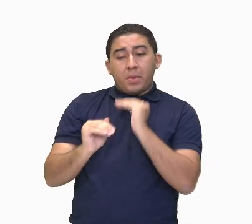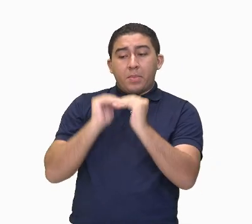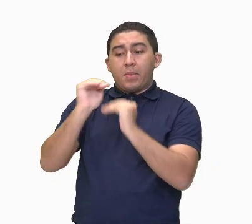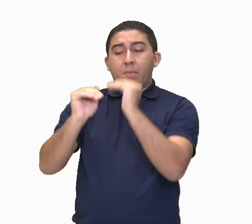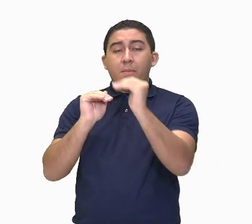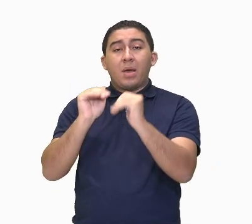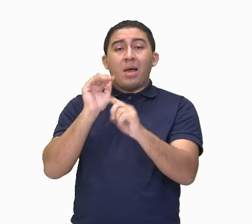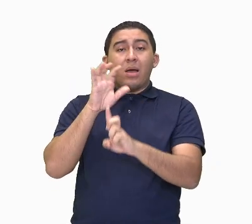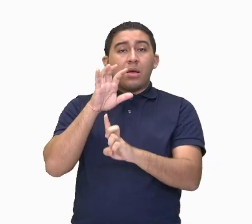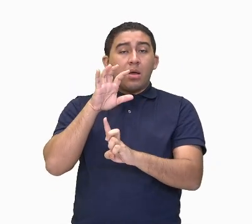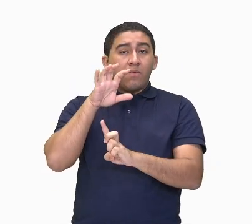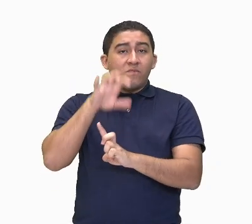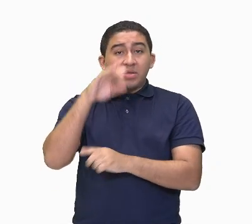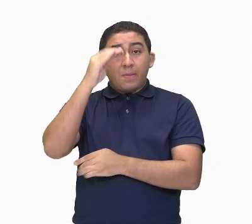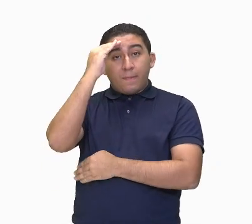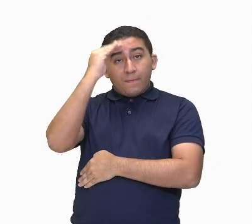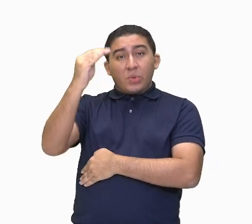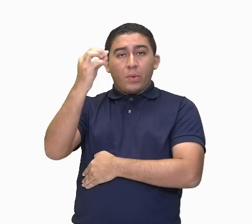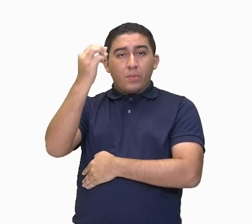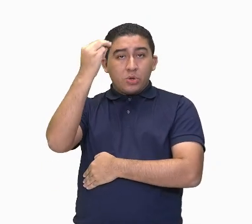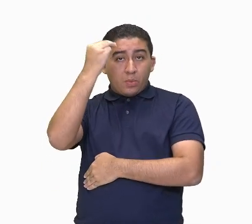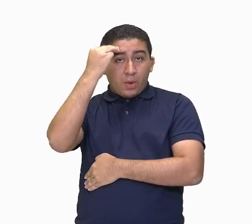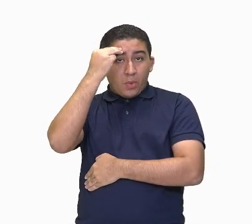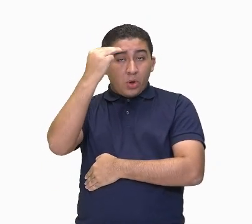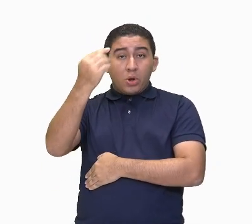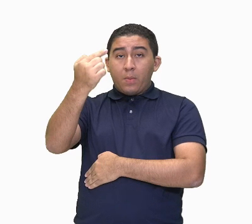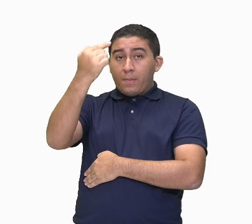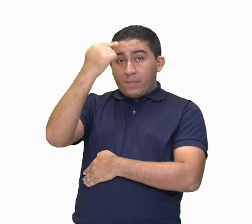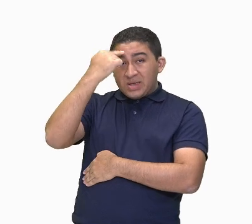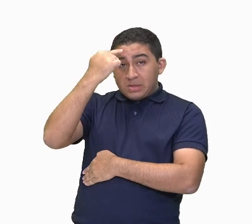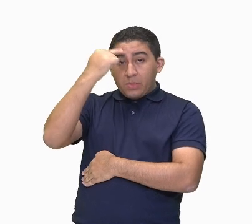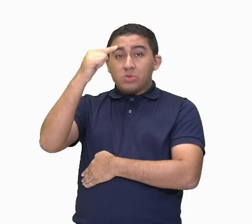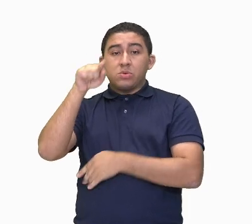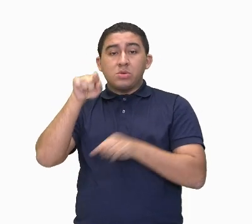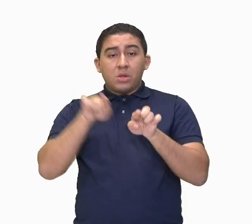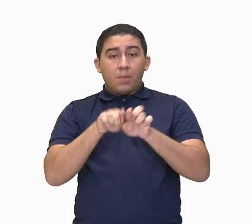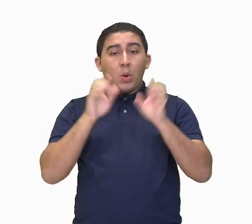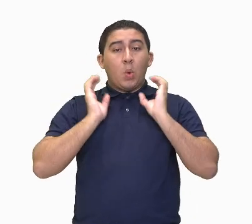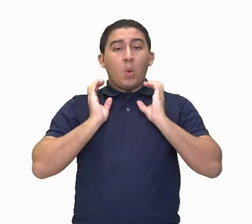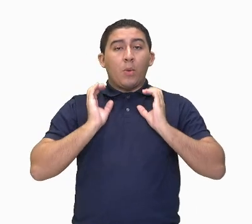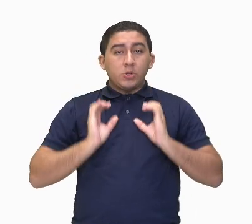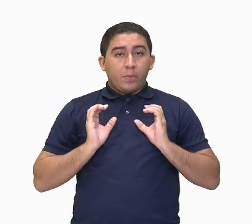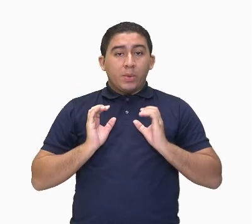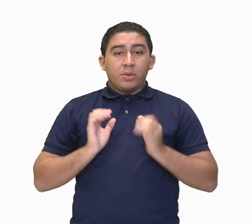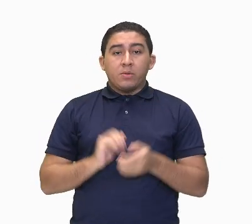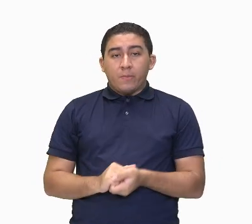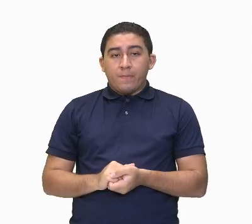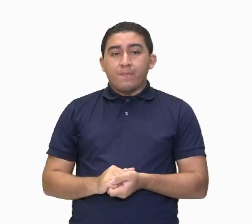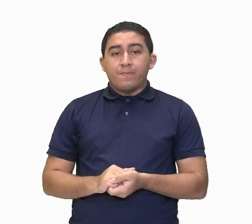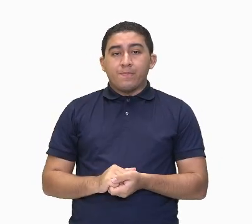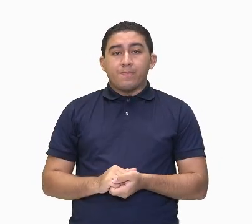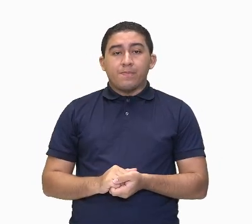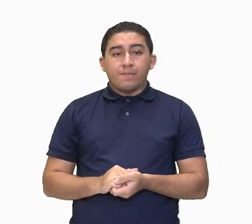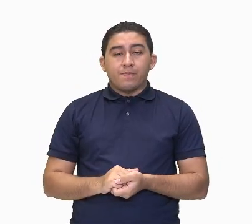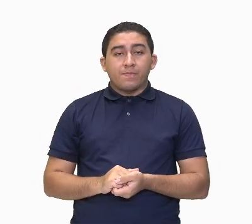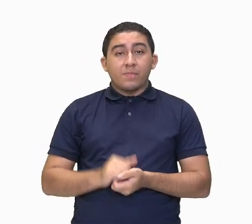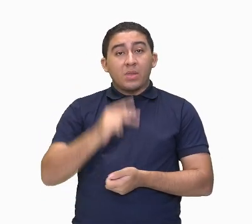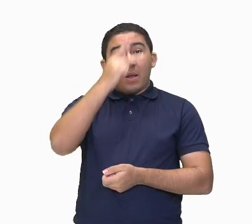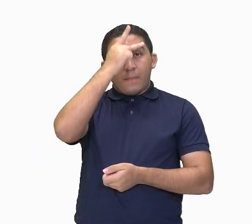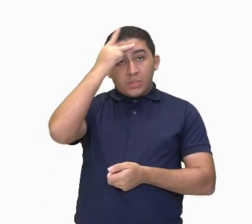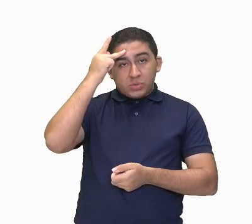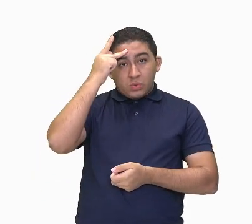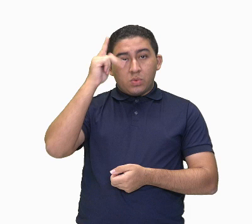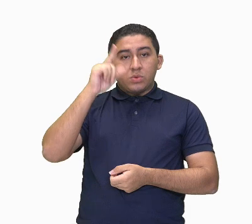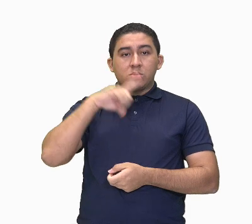afeta principalmente a memória, o pensamento e o comportamento, né? Então, a pessoa aí que é portadora